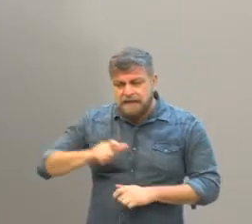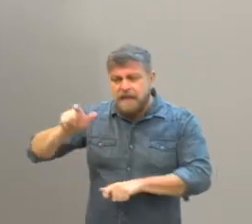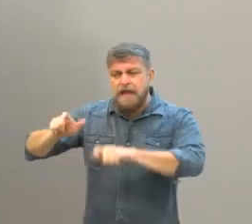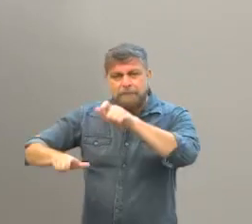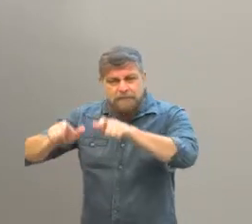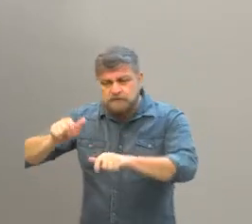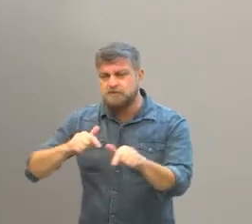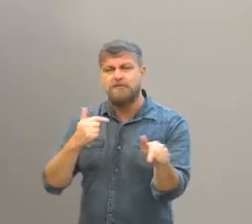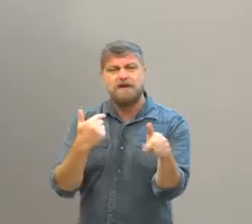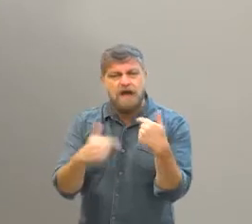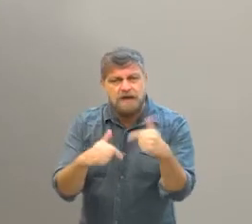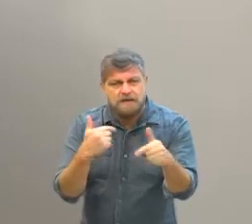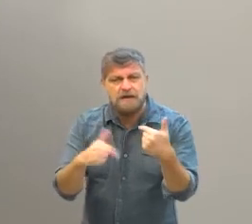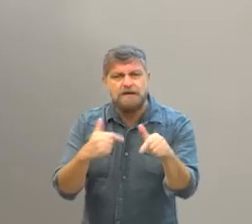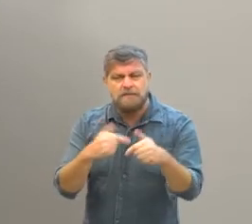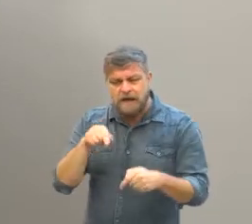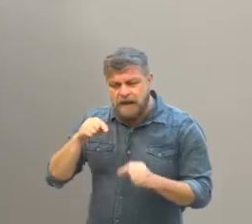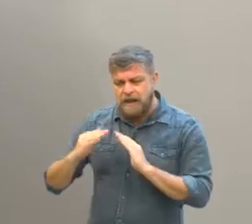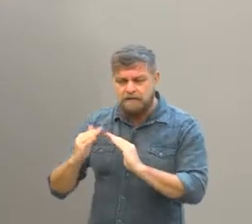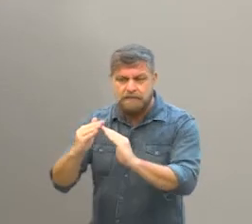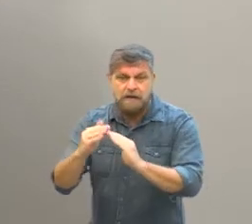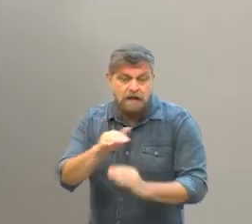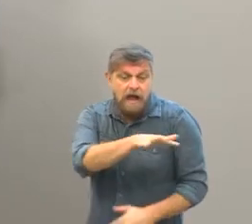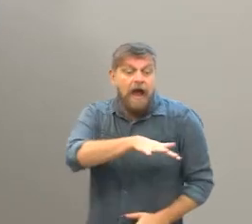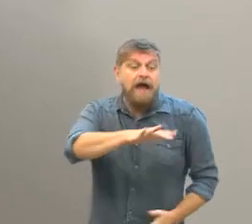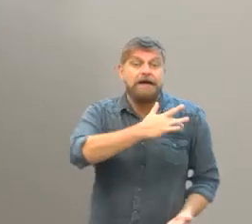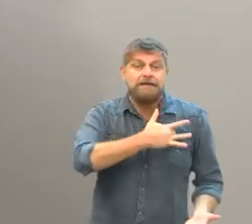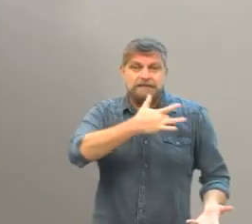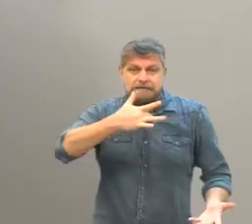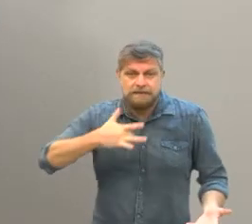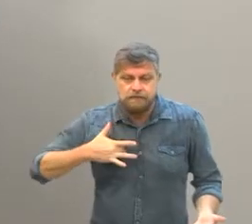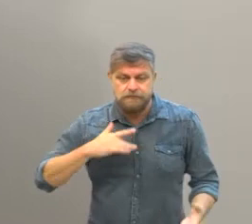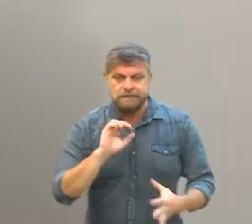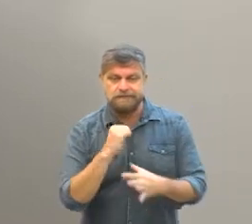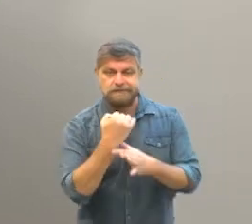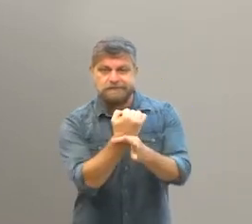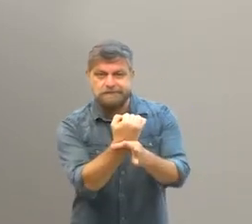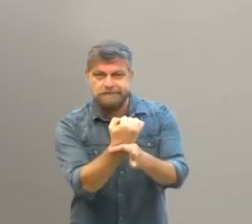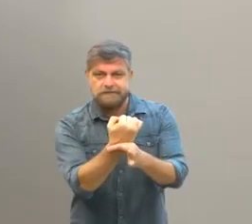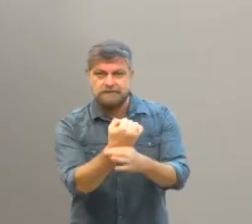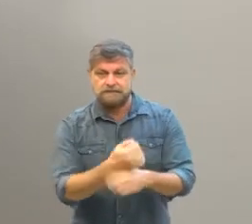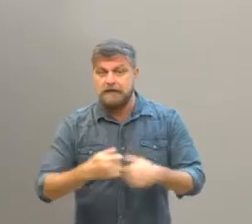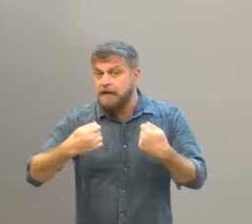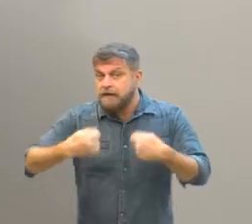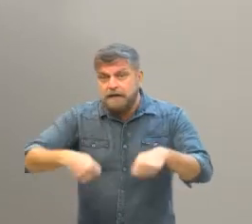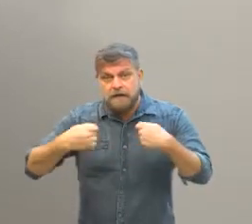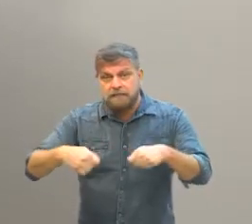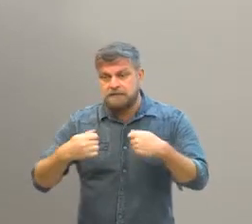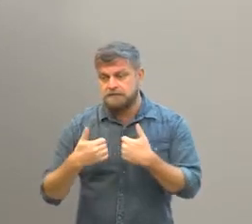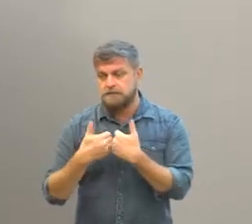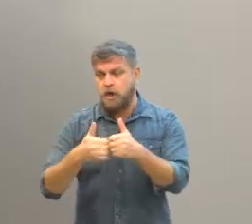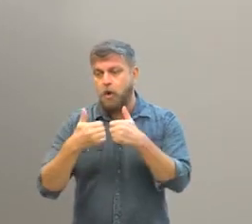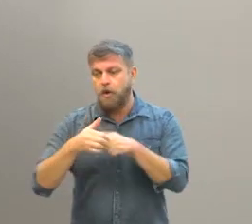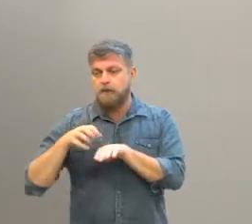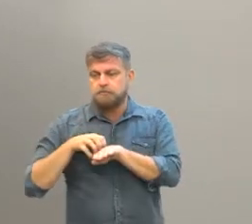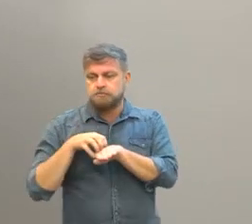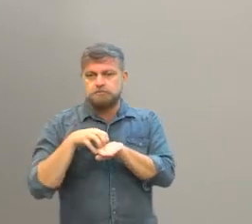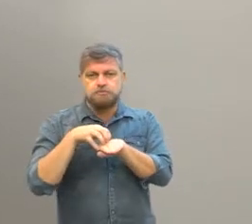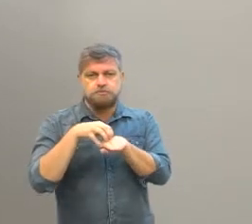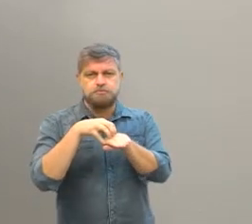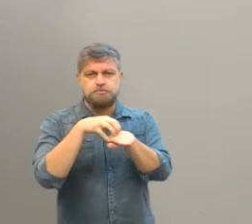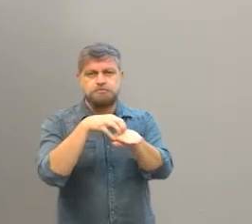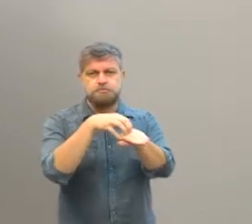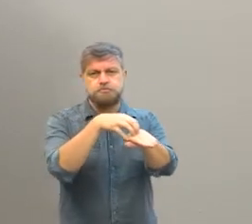muitos trabalhadores, trabalhadoras da saúde, da segurança que precisam desse